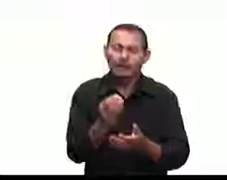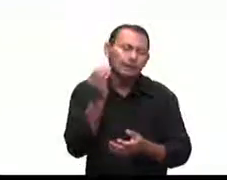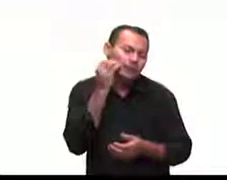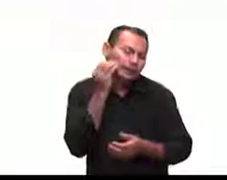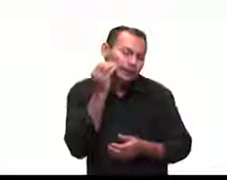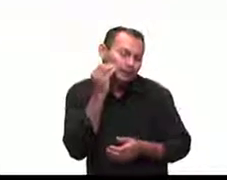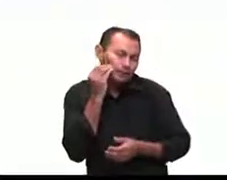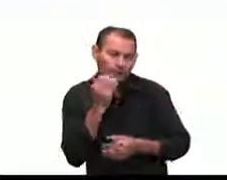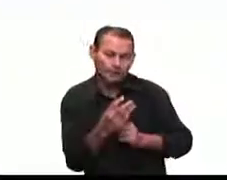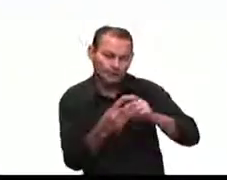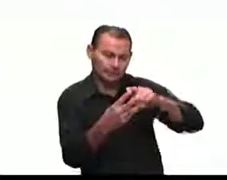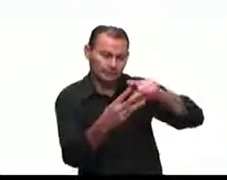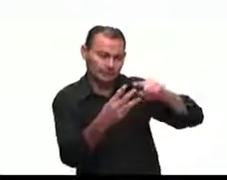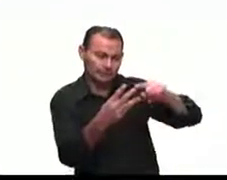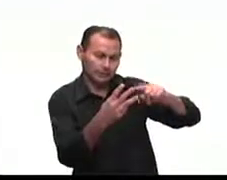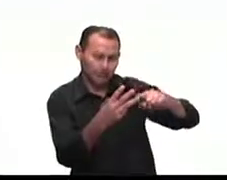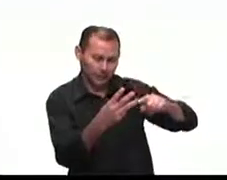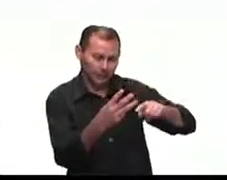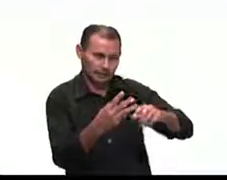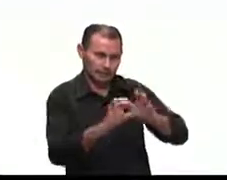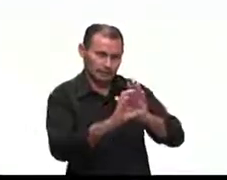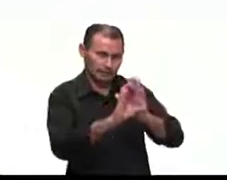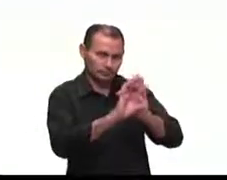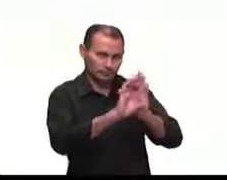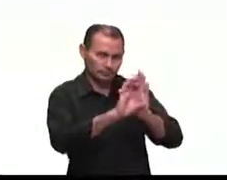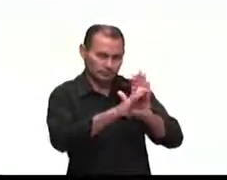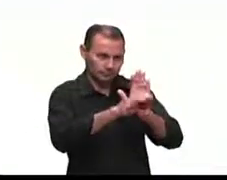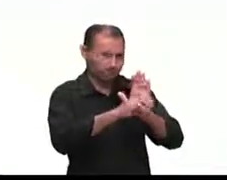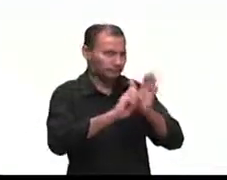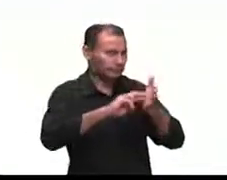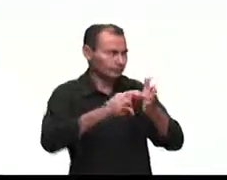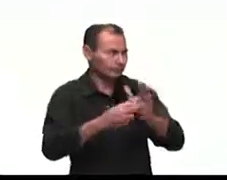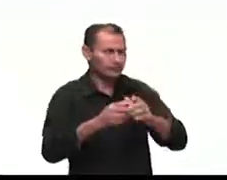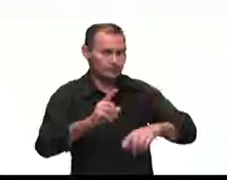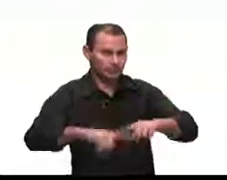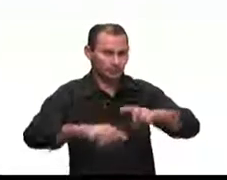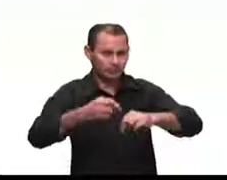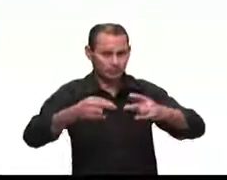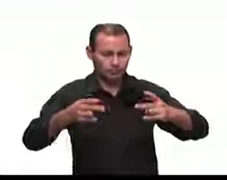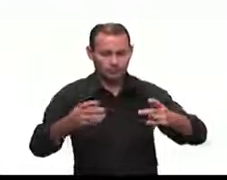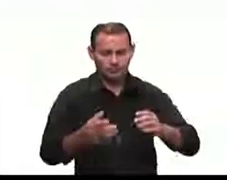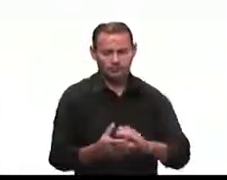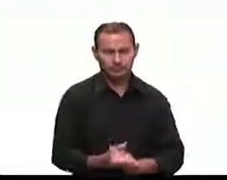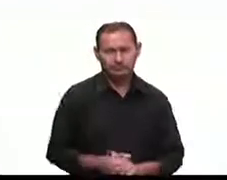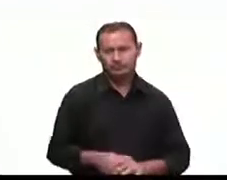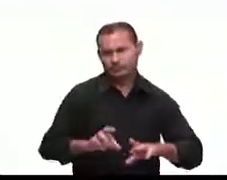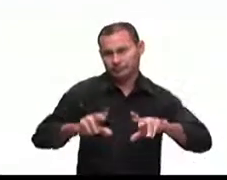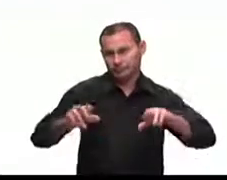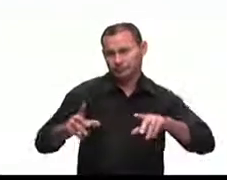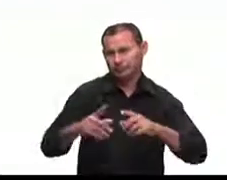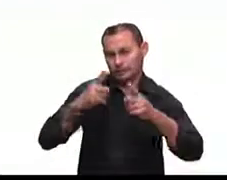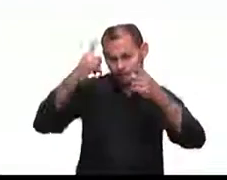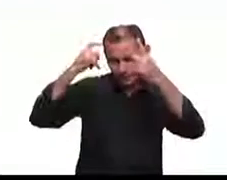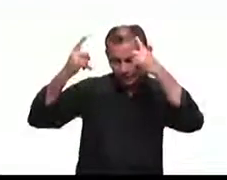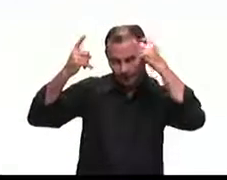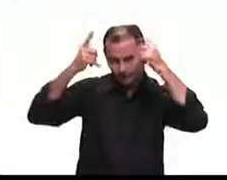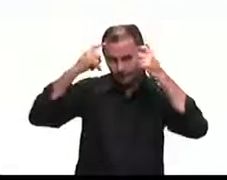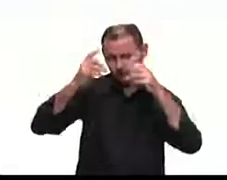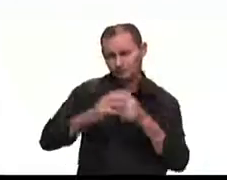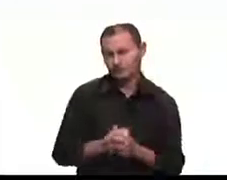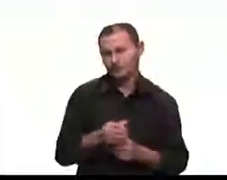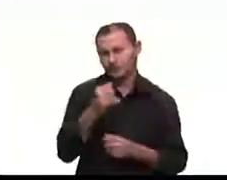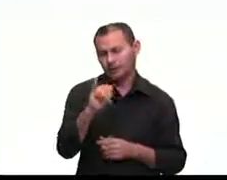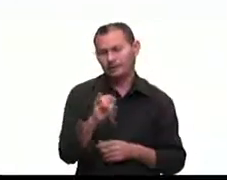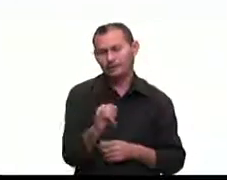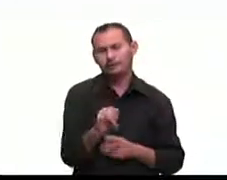testar 3 possíveis conceitos, né, então de produtos derivados dessas ideias e a